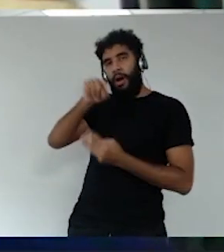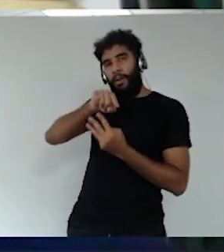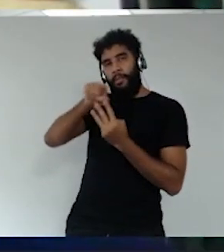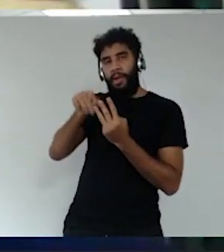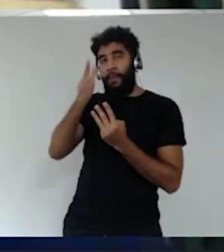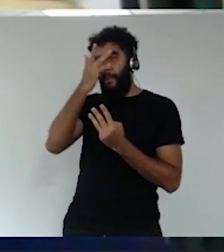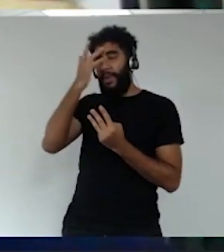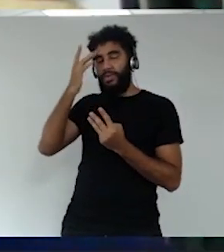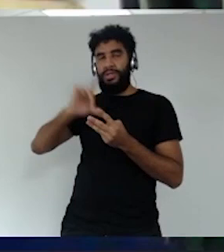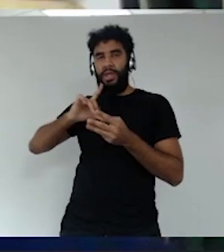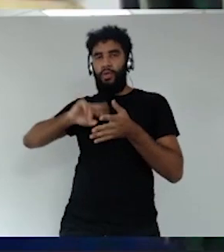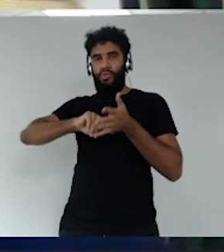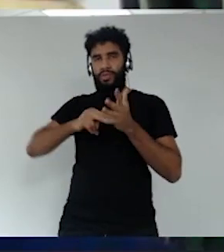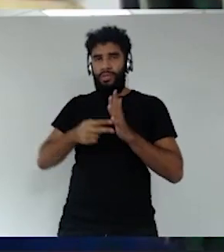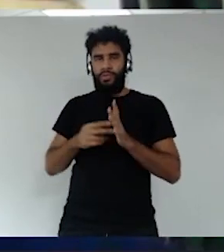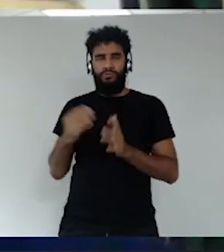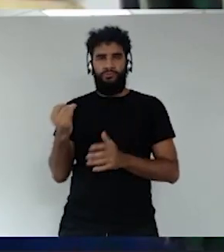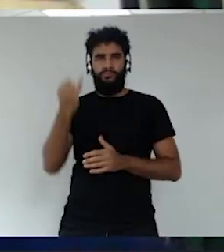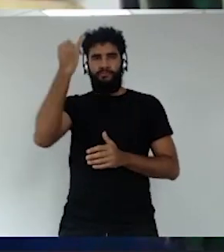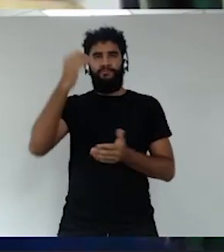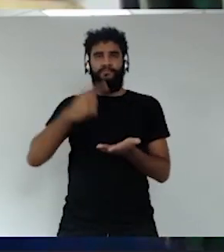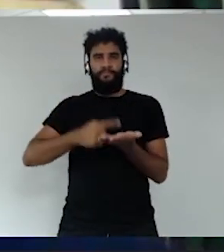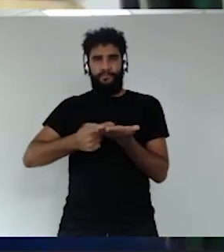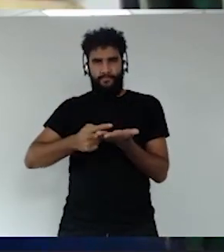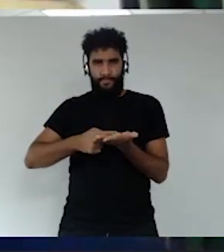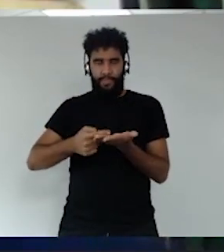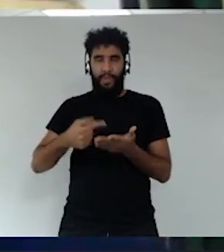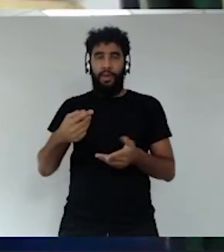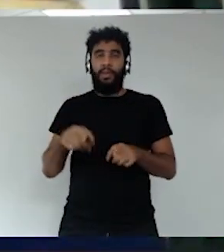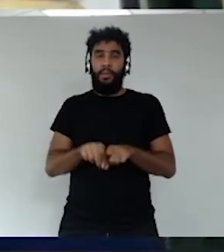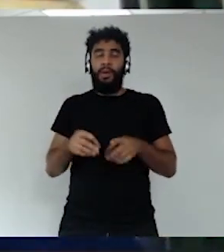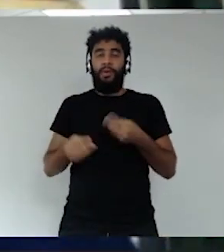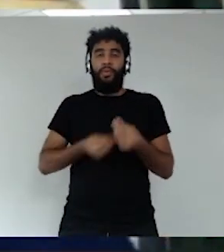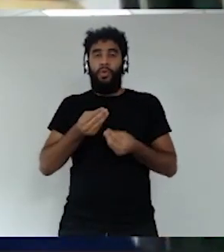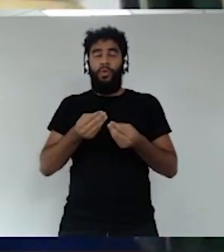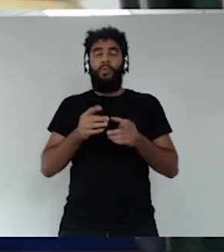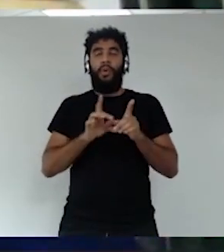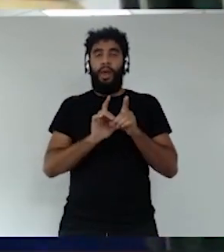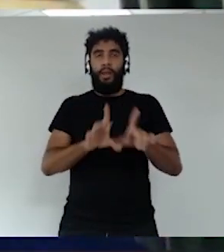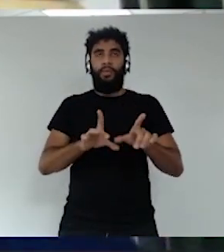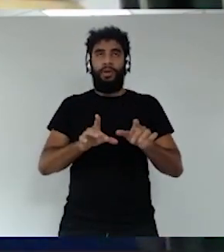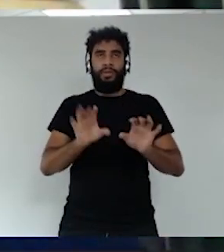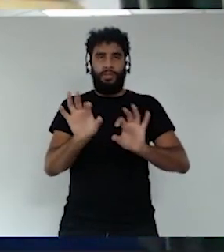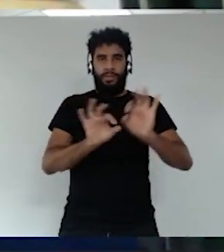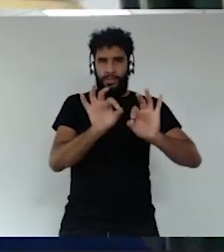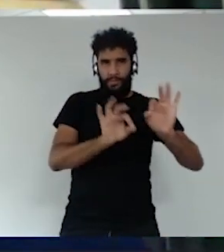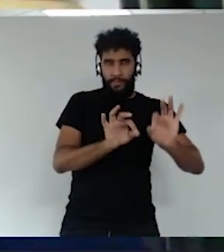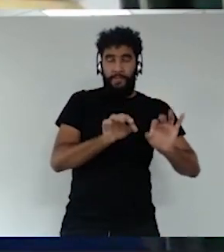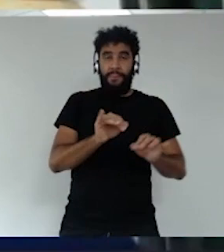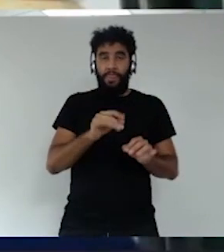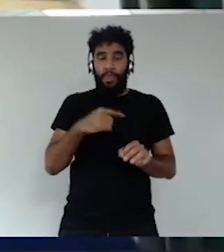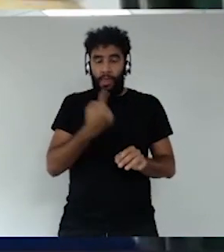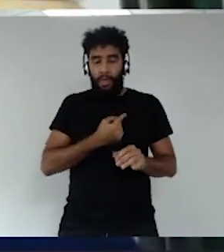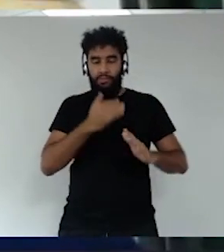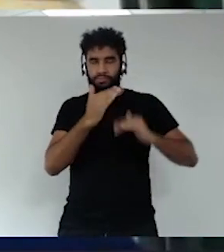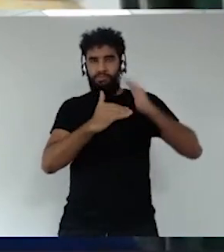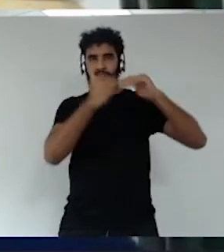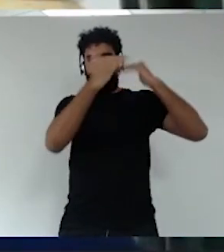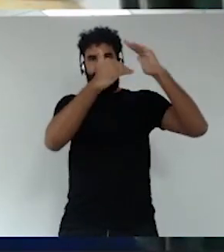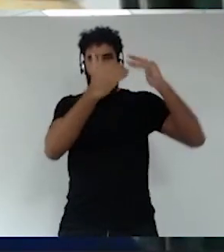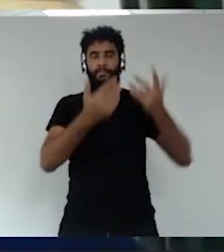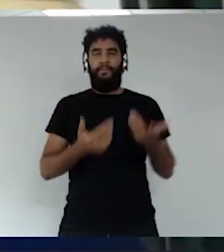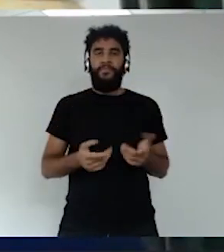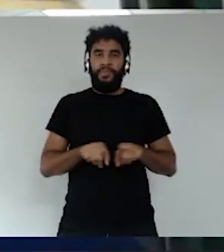são significativas de como a democracia funciona de uma maneira muito mais adequada, quando nós desenvolvemos essas habilidades